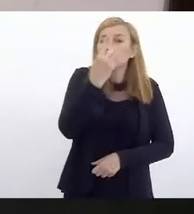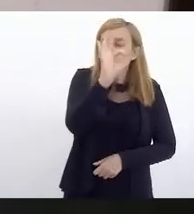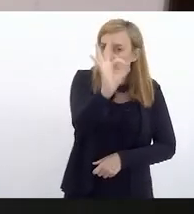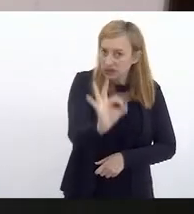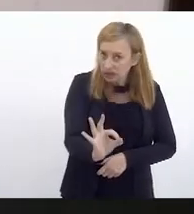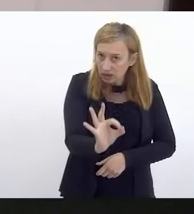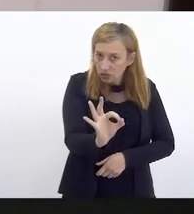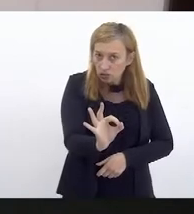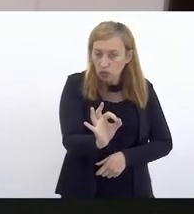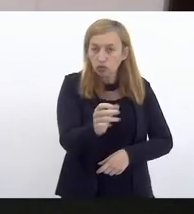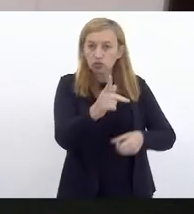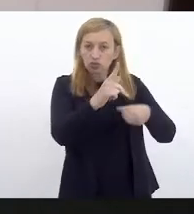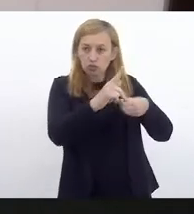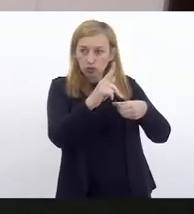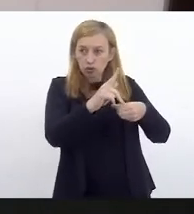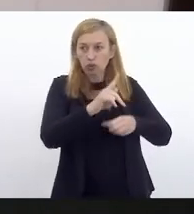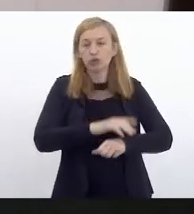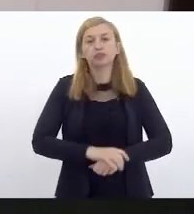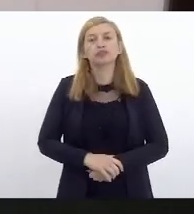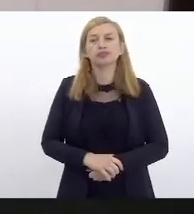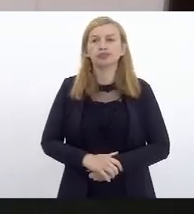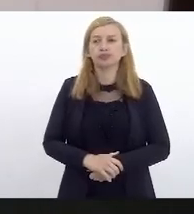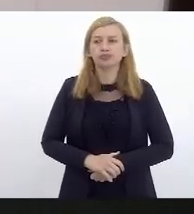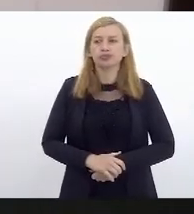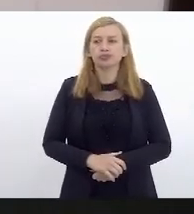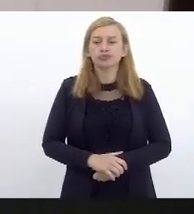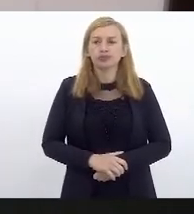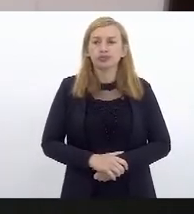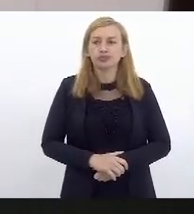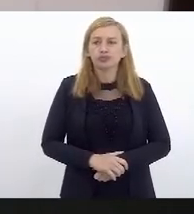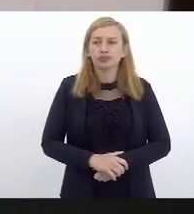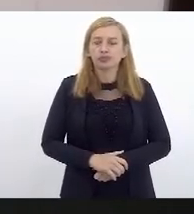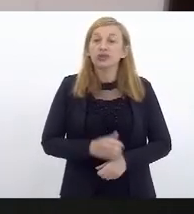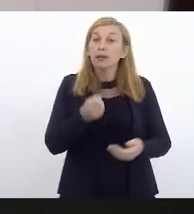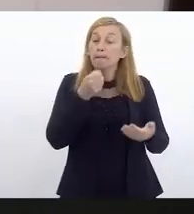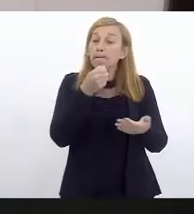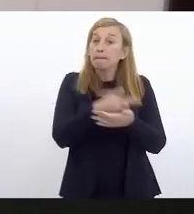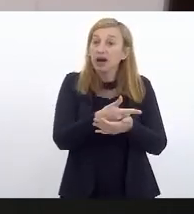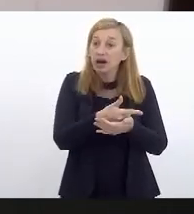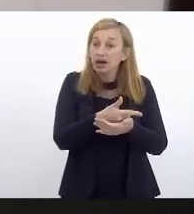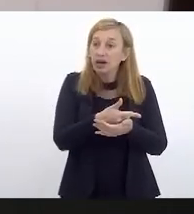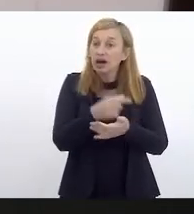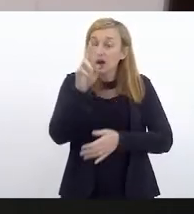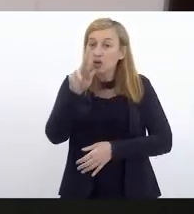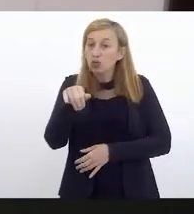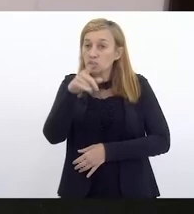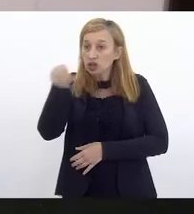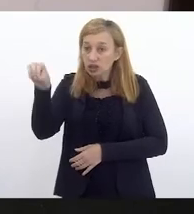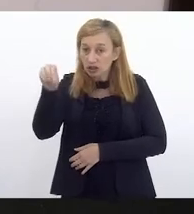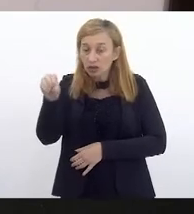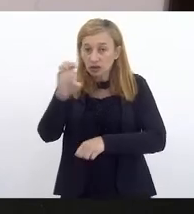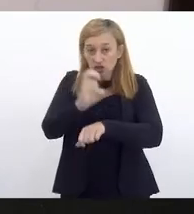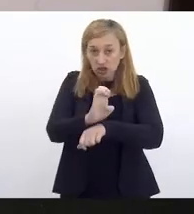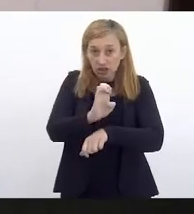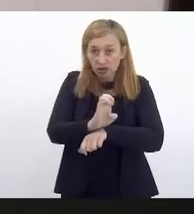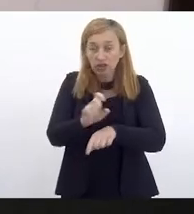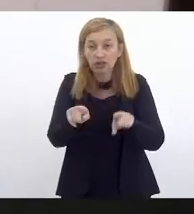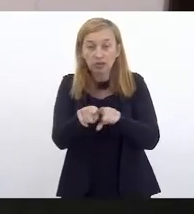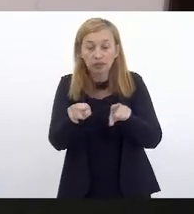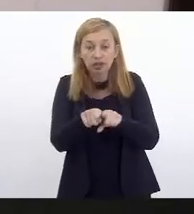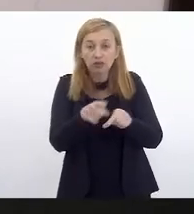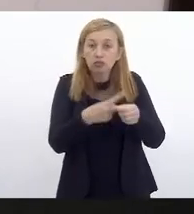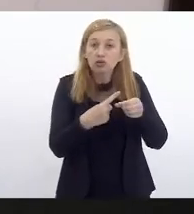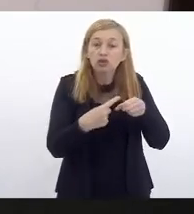1% dos royalties que são pagos à União, Estado e municípios